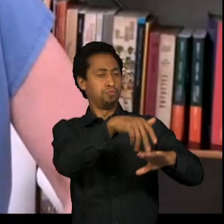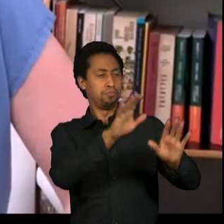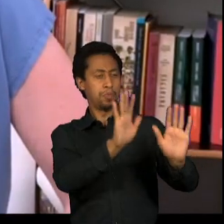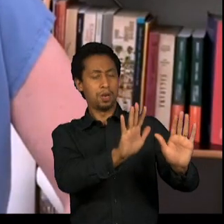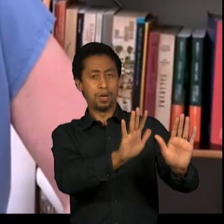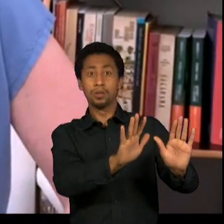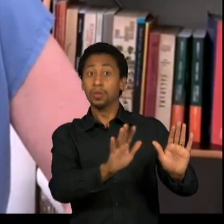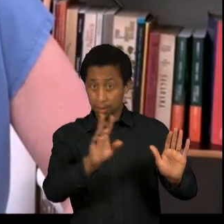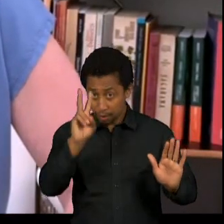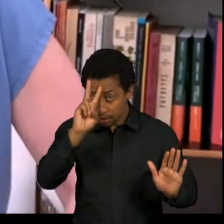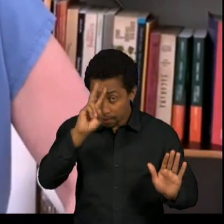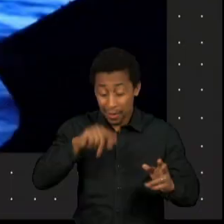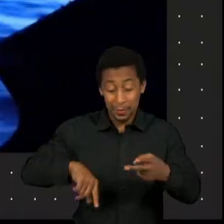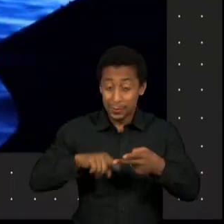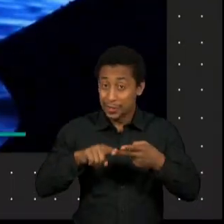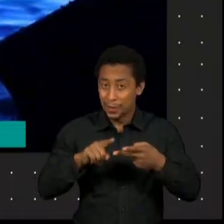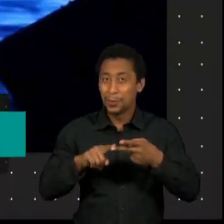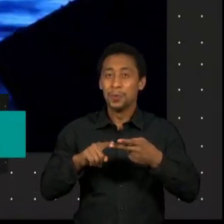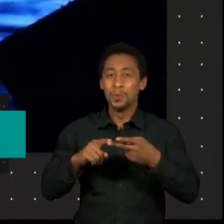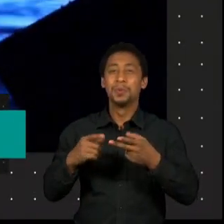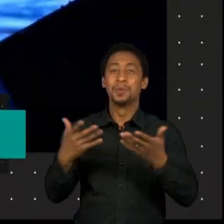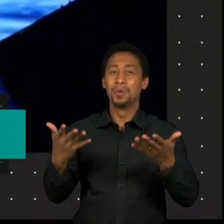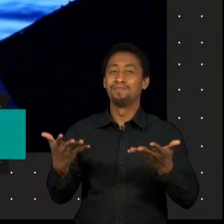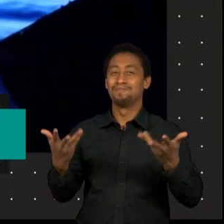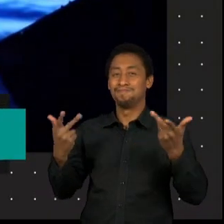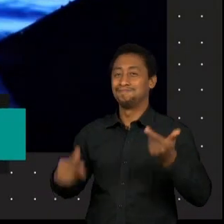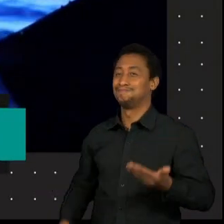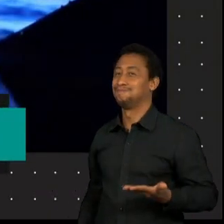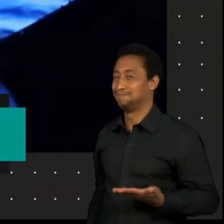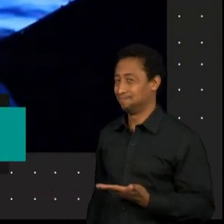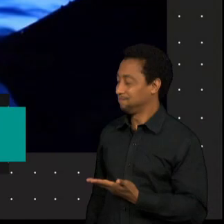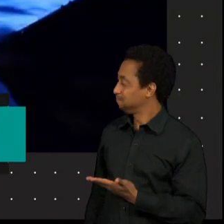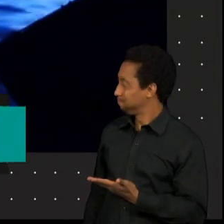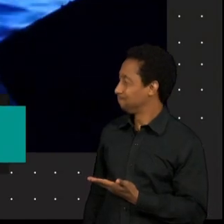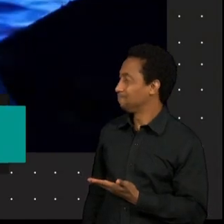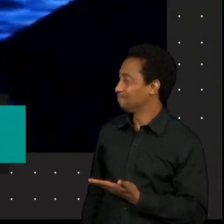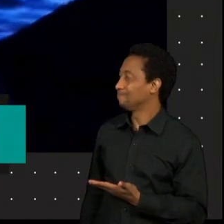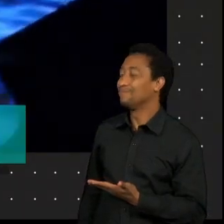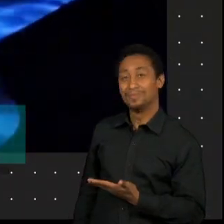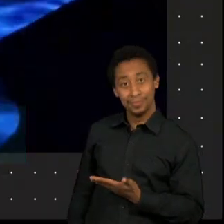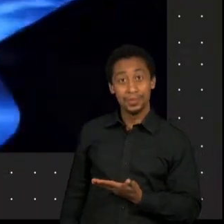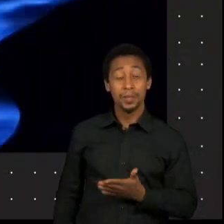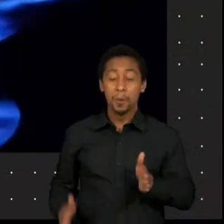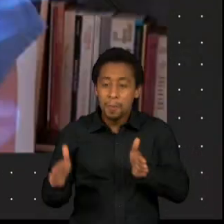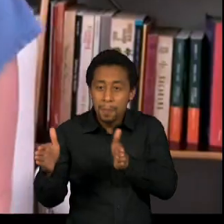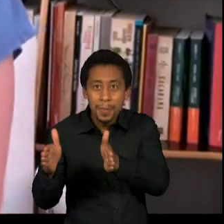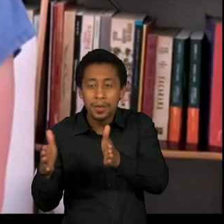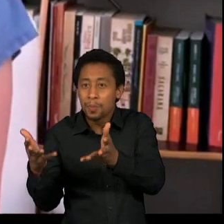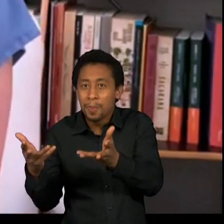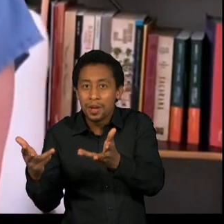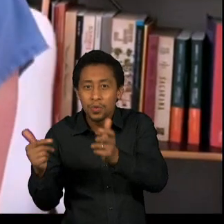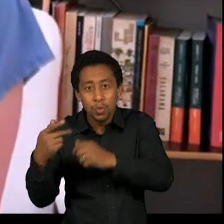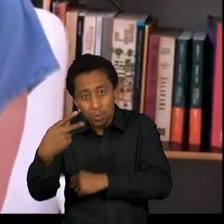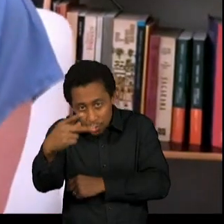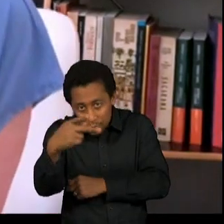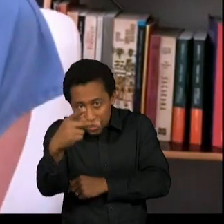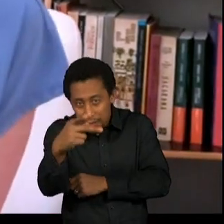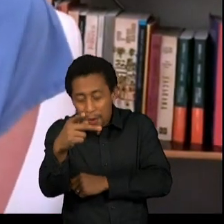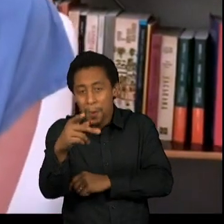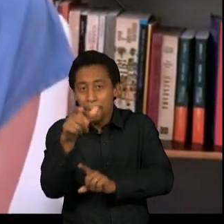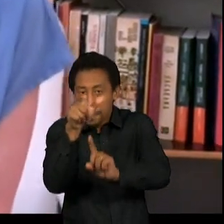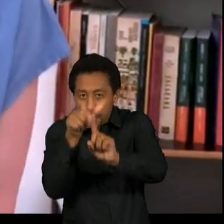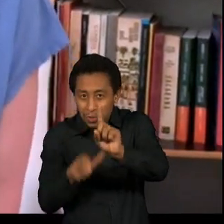Rio Horta, um espetáculo maravilhoso, inesquecível. E tínhamos uma cena maravilhosa. O seu personagem era um artista plástico que